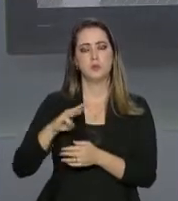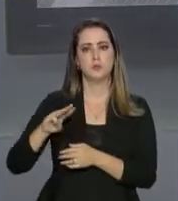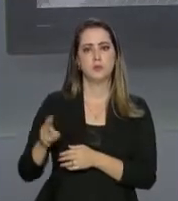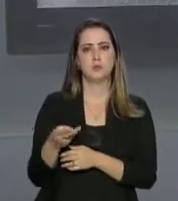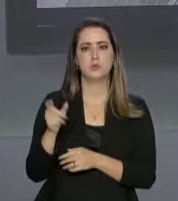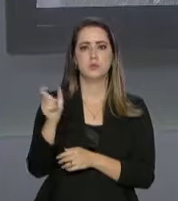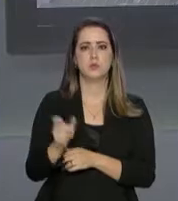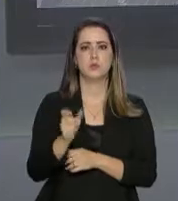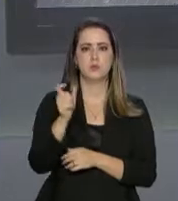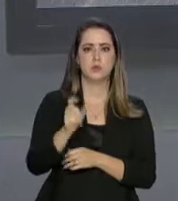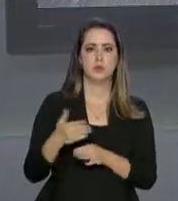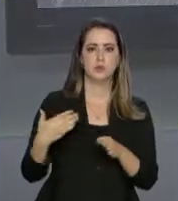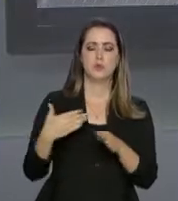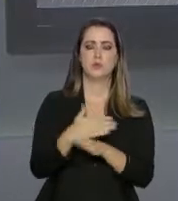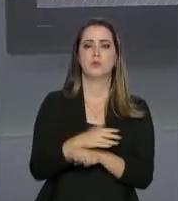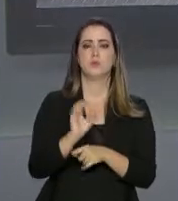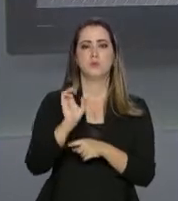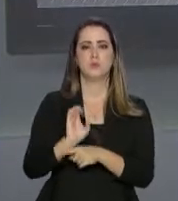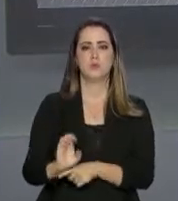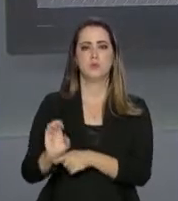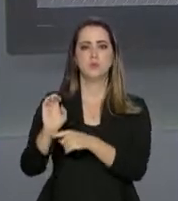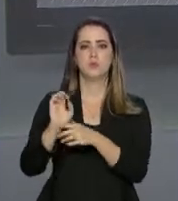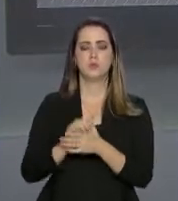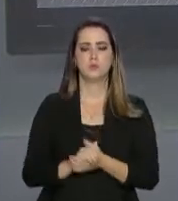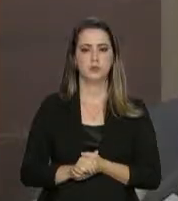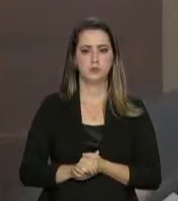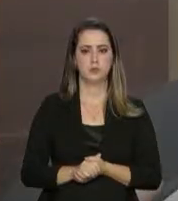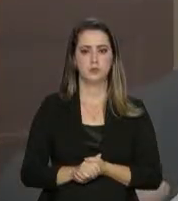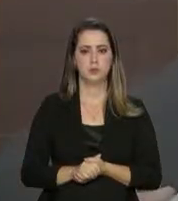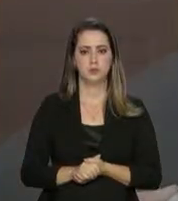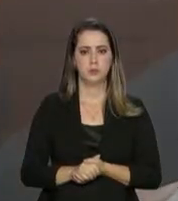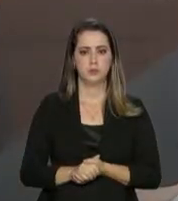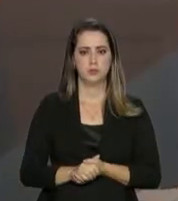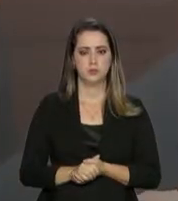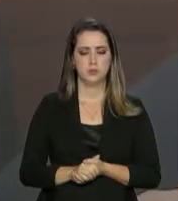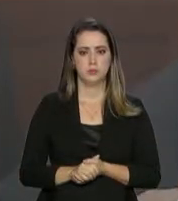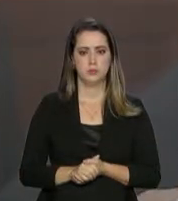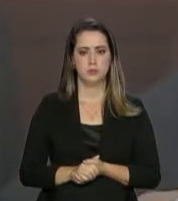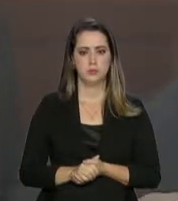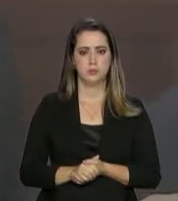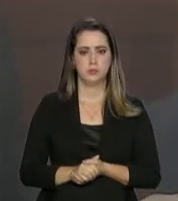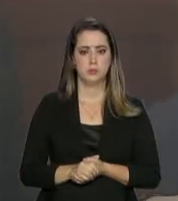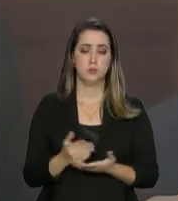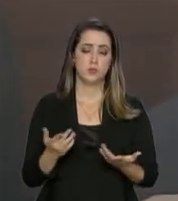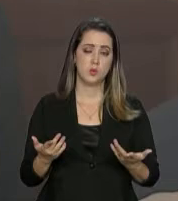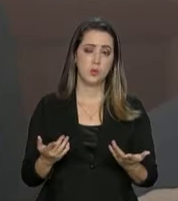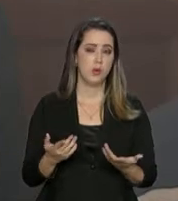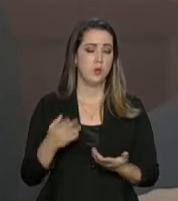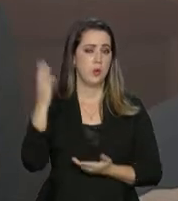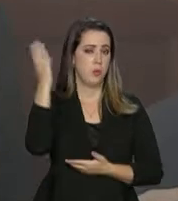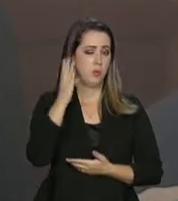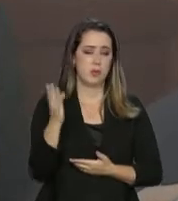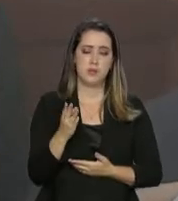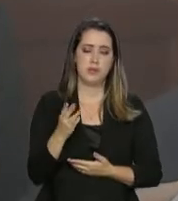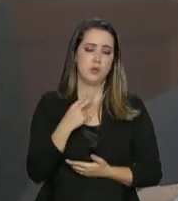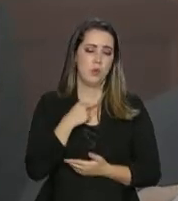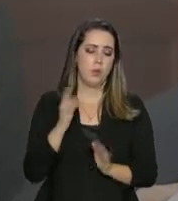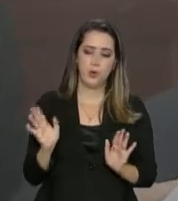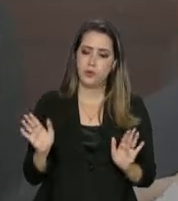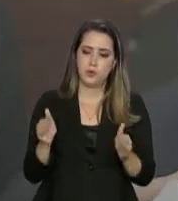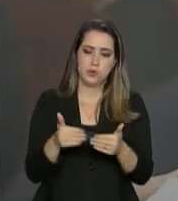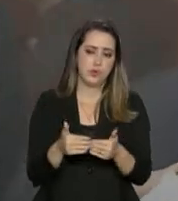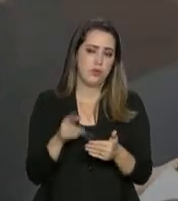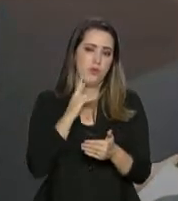dos milhares de imigrantes que estão no estado não é hábito no brasil o brasil não haver ou não fecharia as